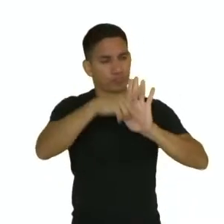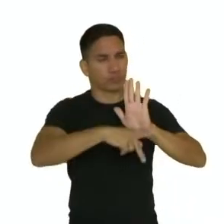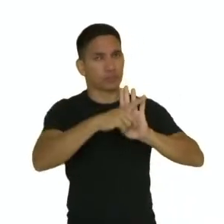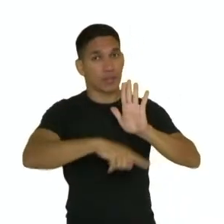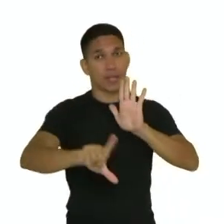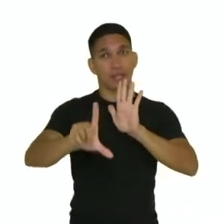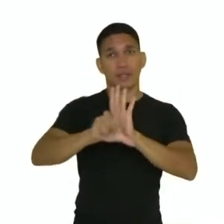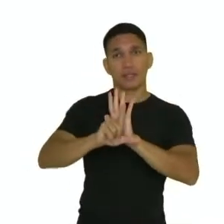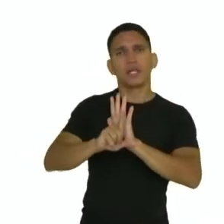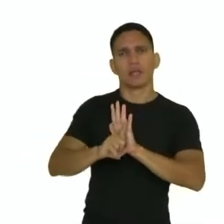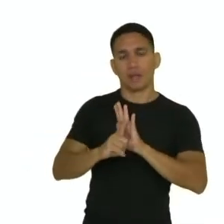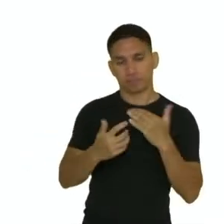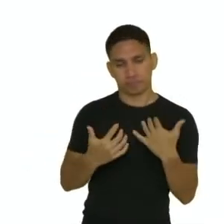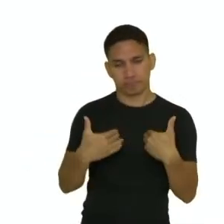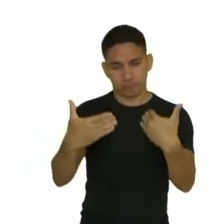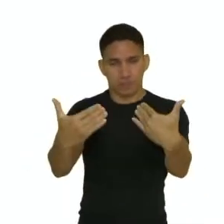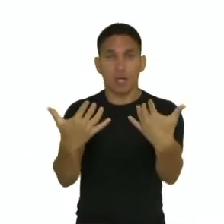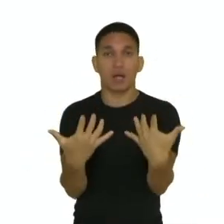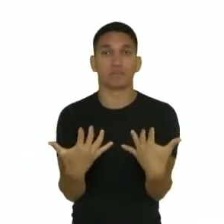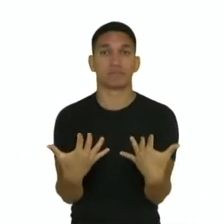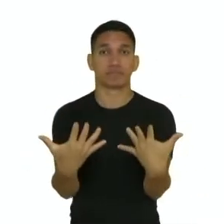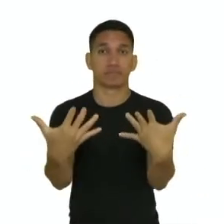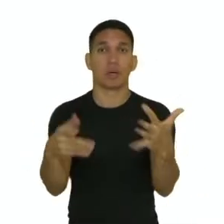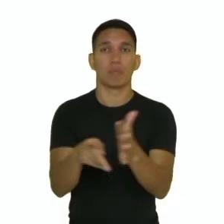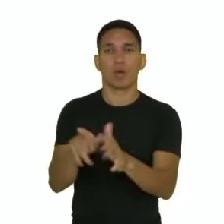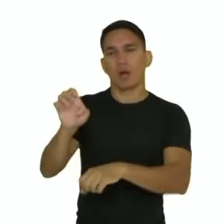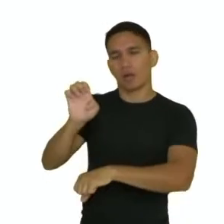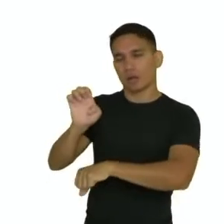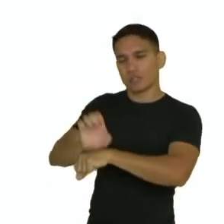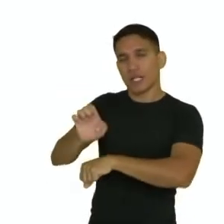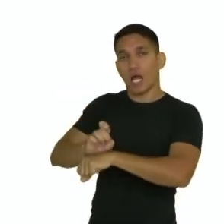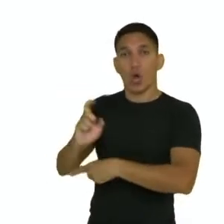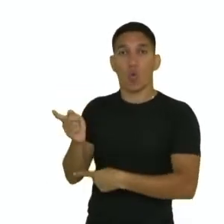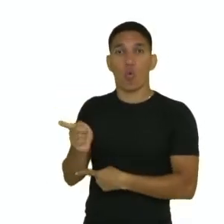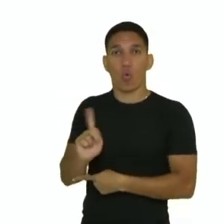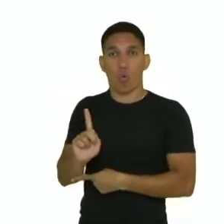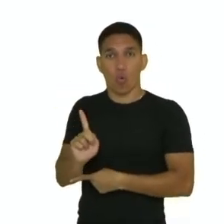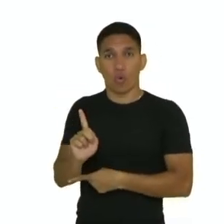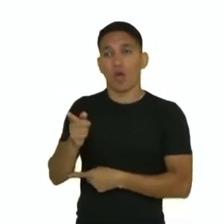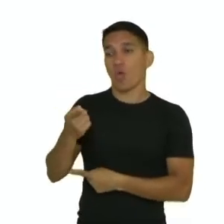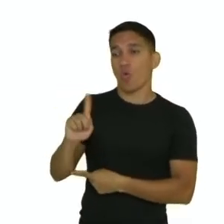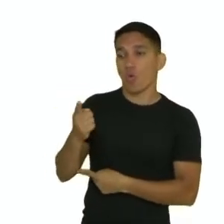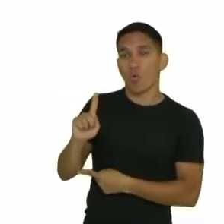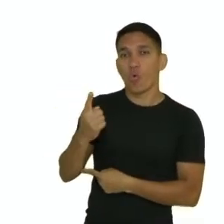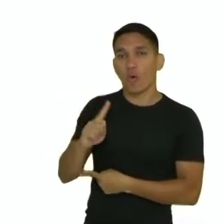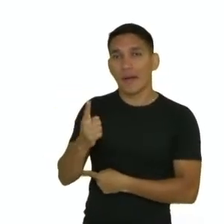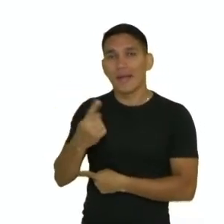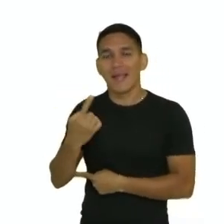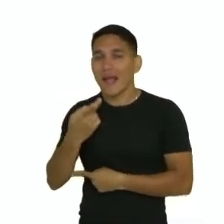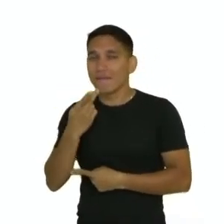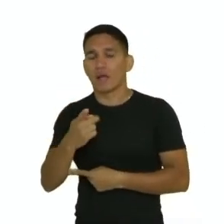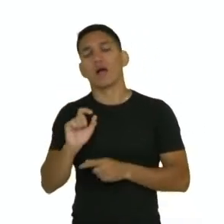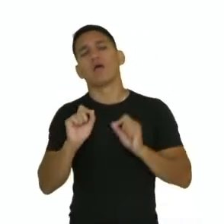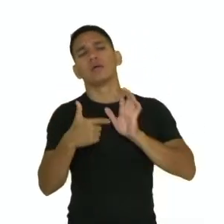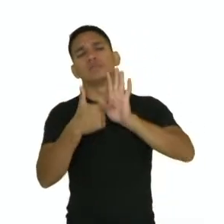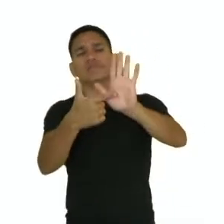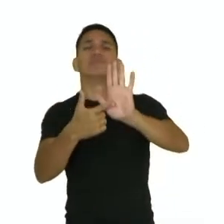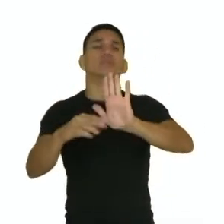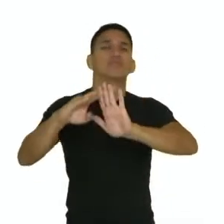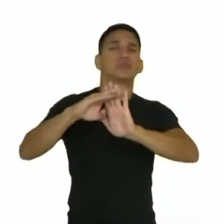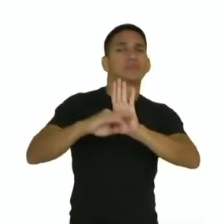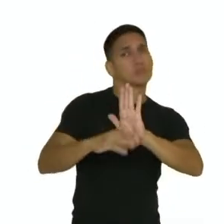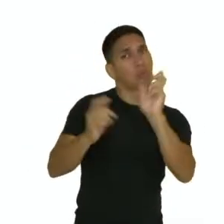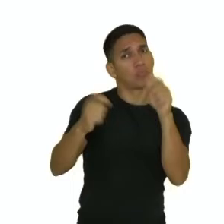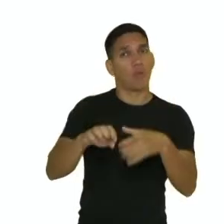lei que está na Assembleia Legislativa do Estado de Goiás, a Lego, né? Que prevê permitir o uso do celular dentro